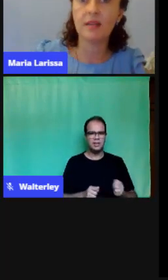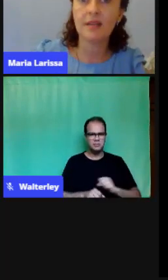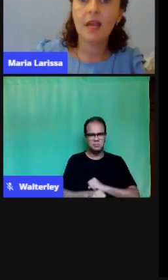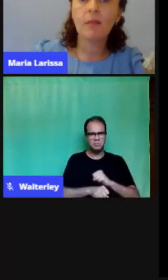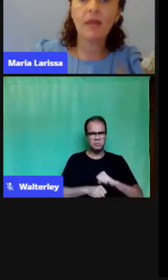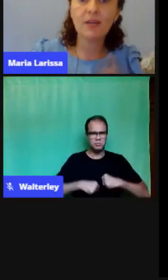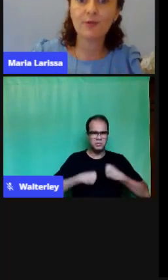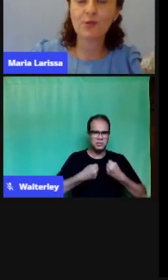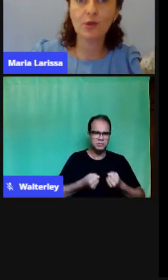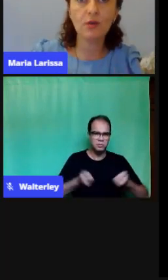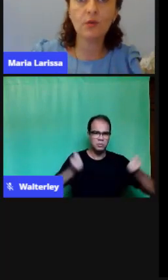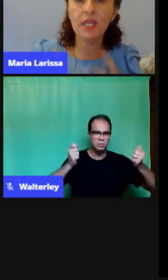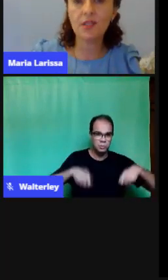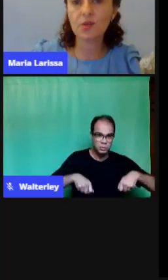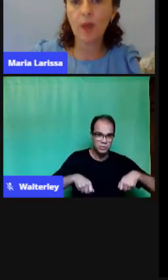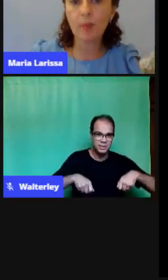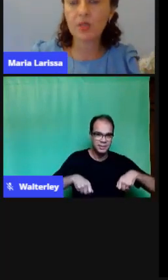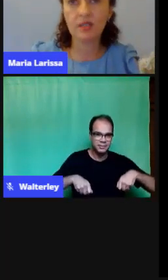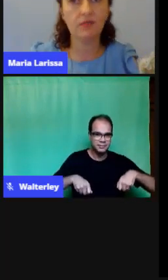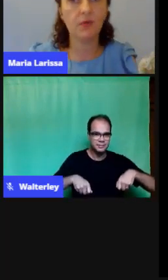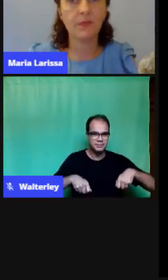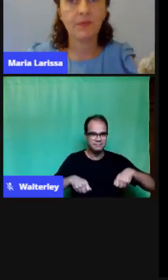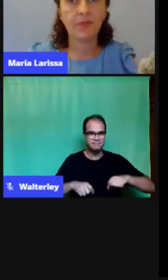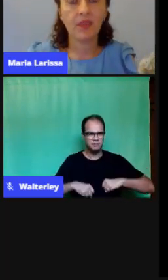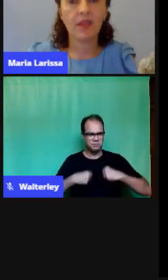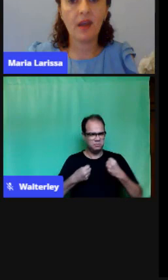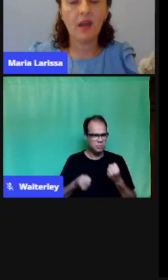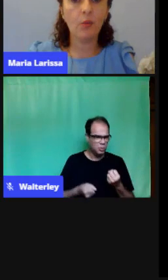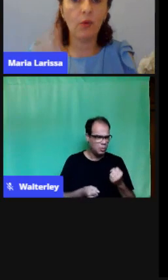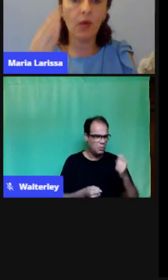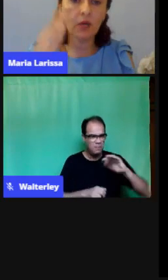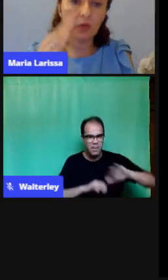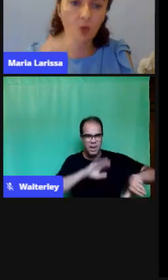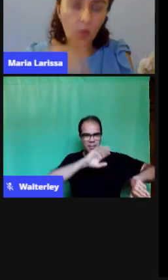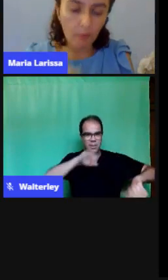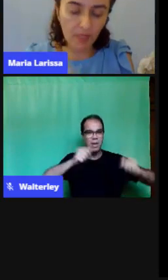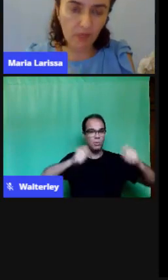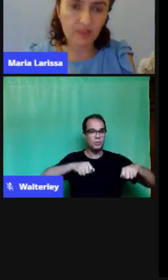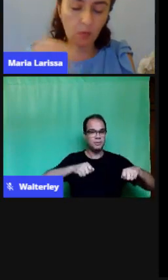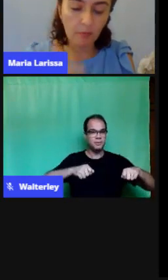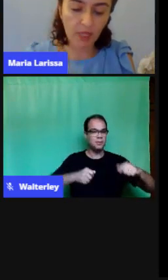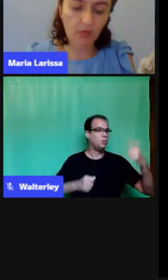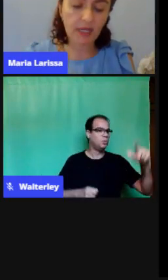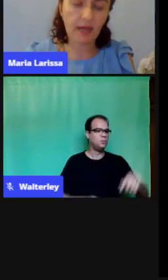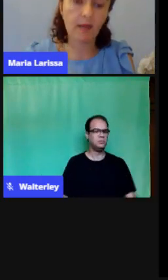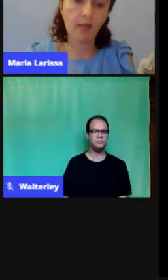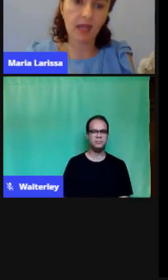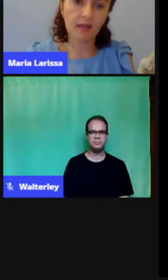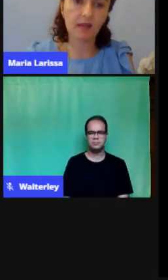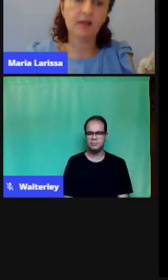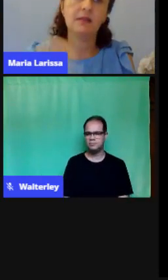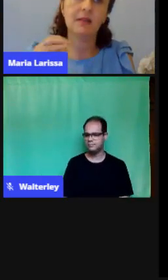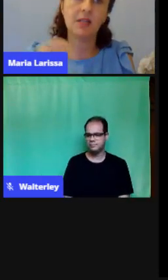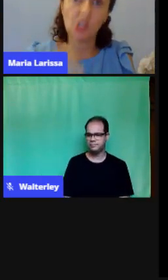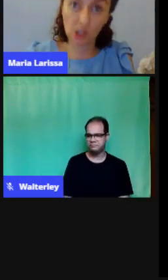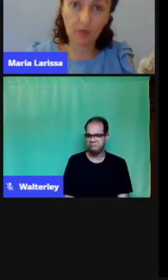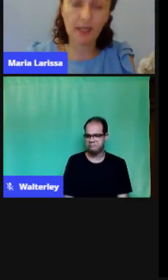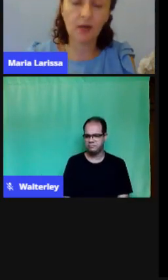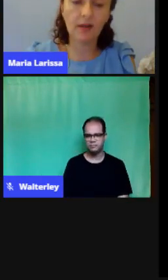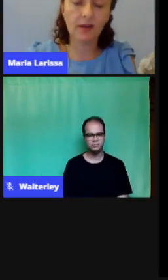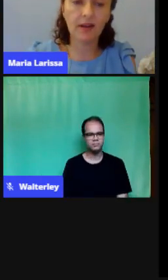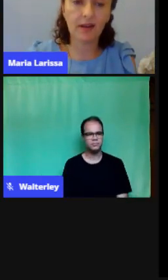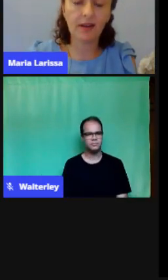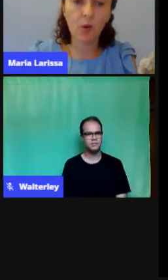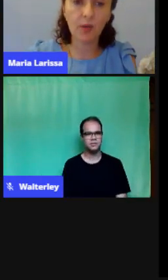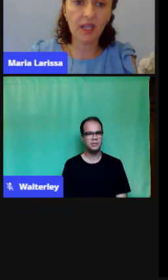conseguiu, parabéns. Mas no jogo, isso é possível. Né? O aluno cumpriu, você cumpriu aquela meta,